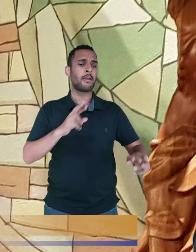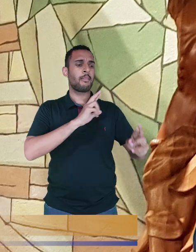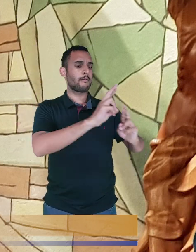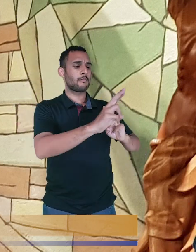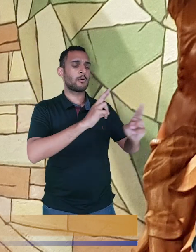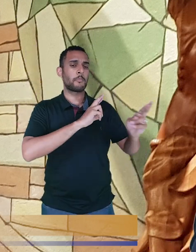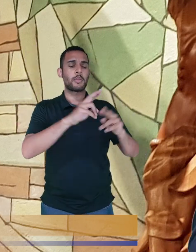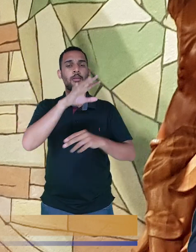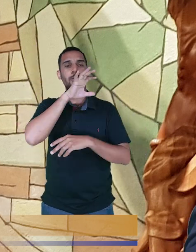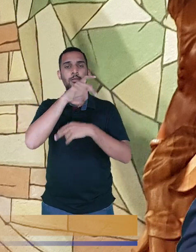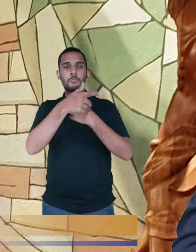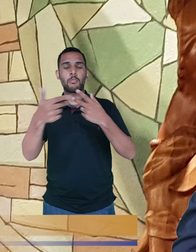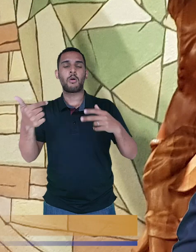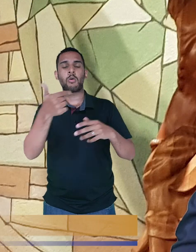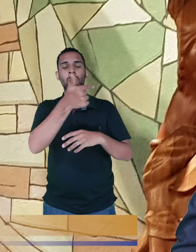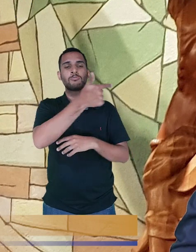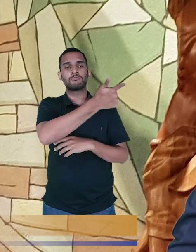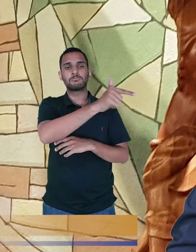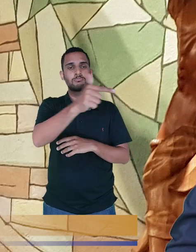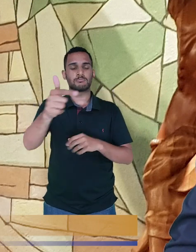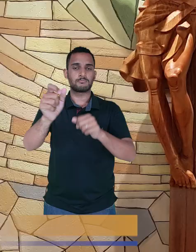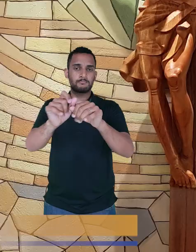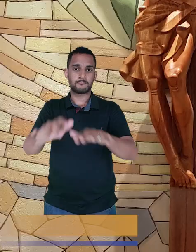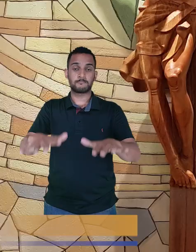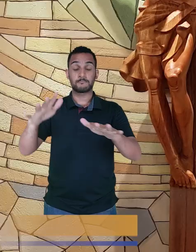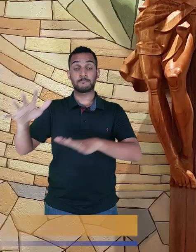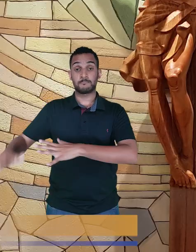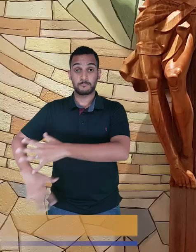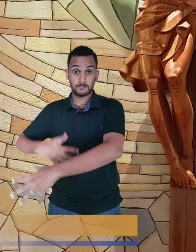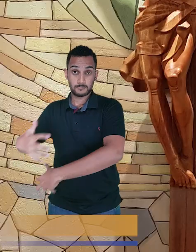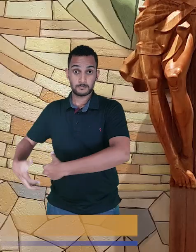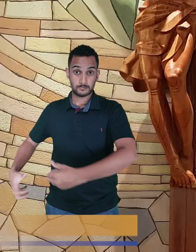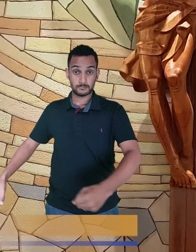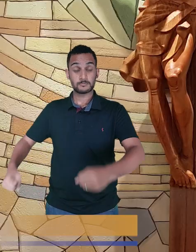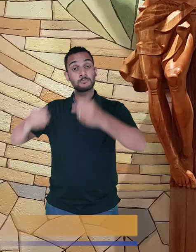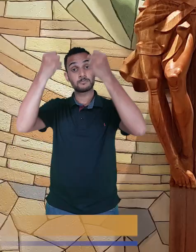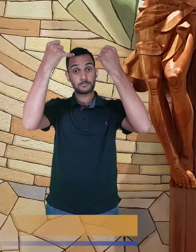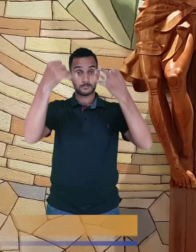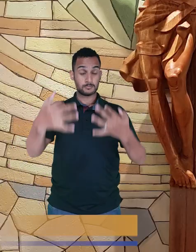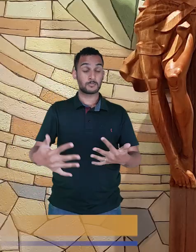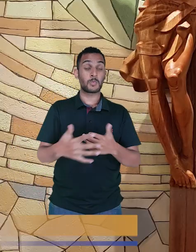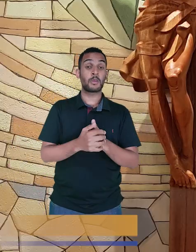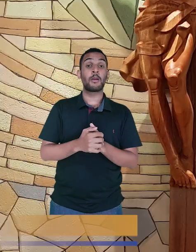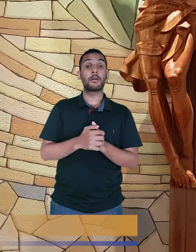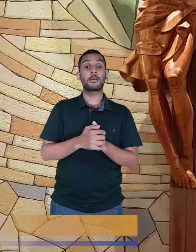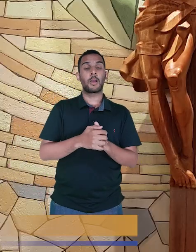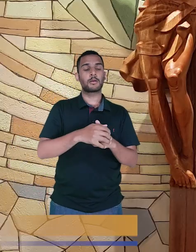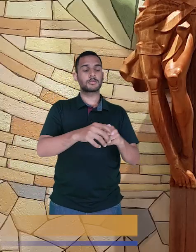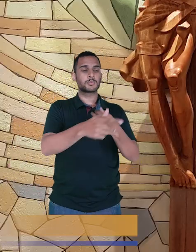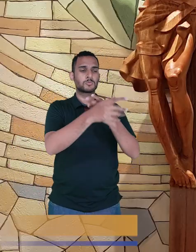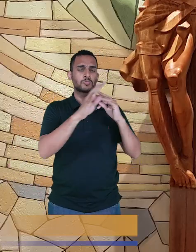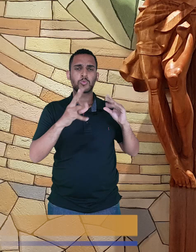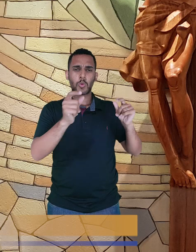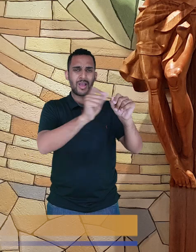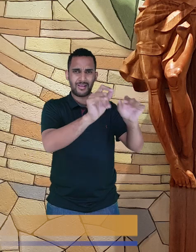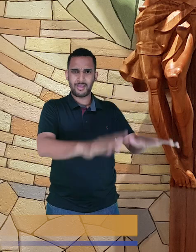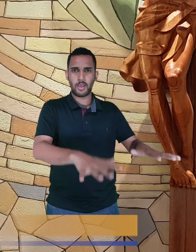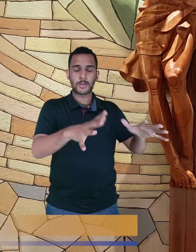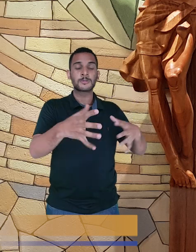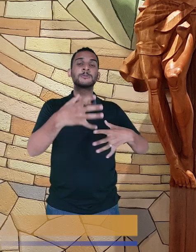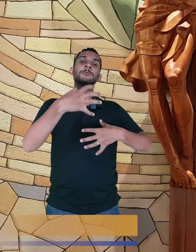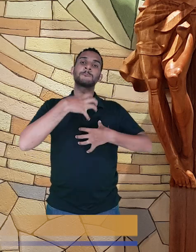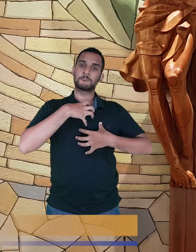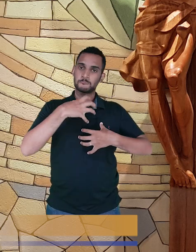humano para com os animais e as outras criaturas? São Francisco de Assis dizia que as criaturas da terra